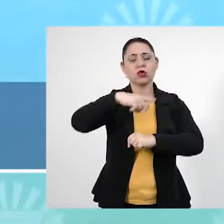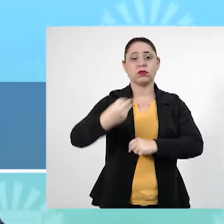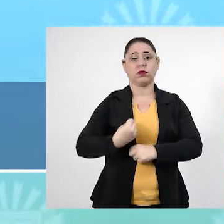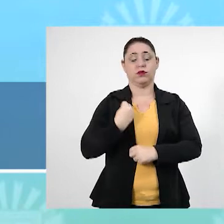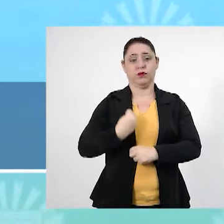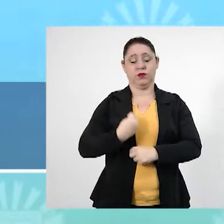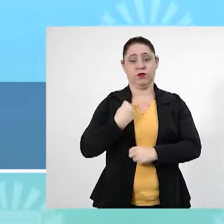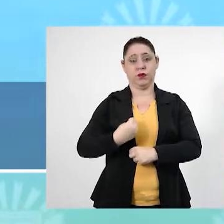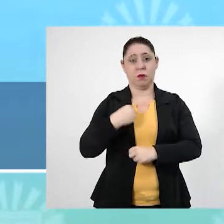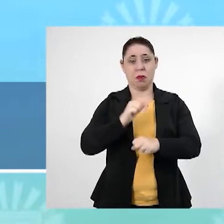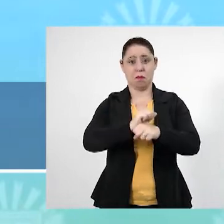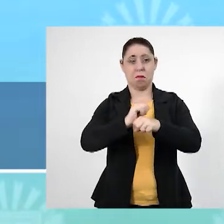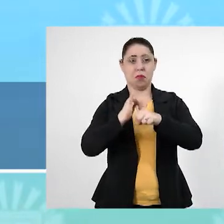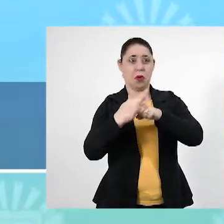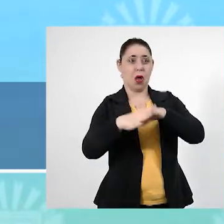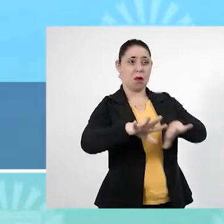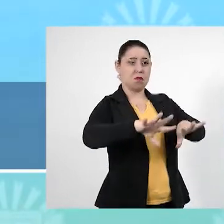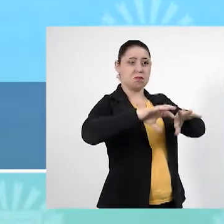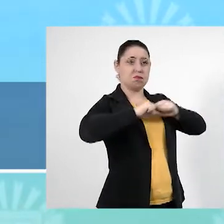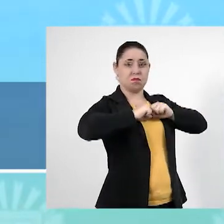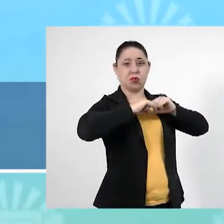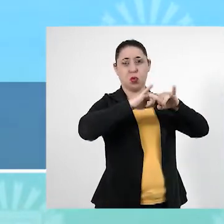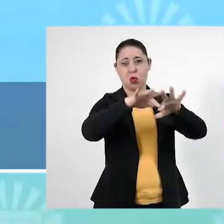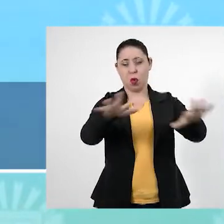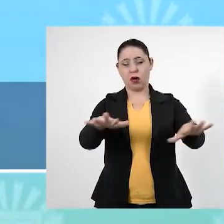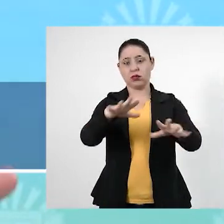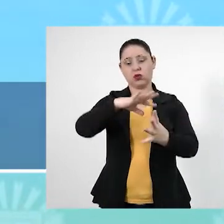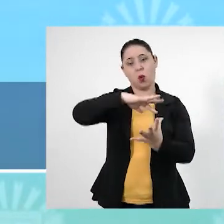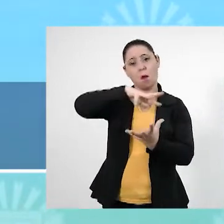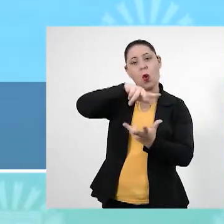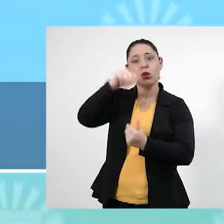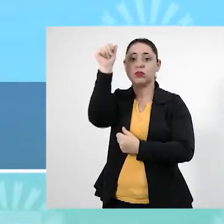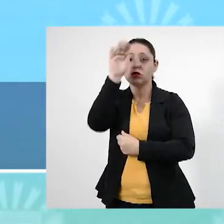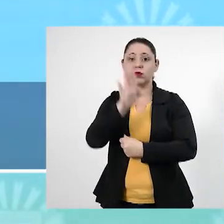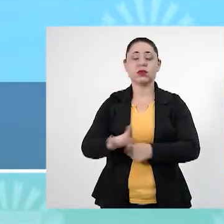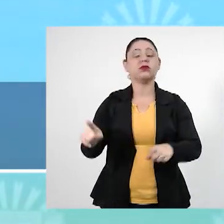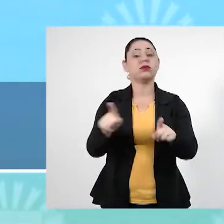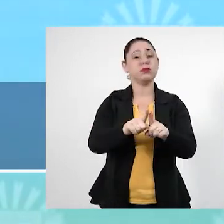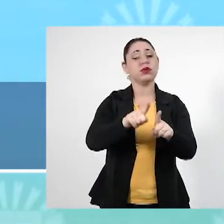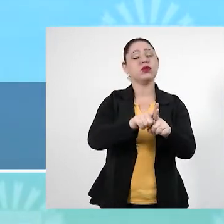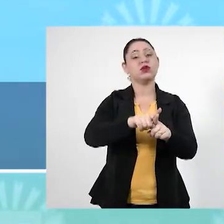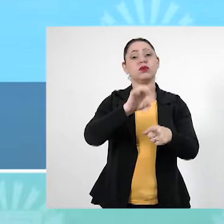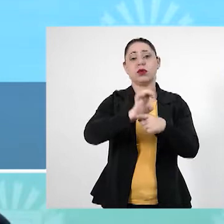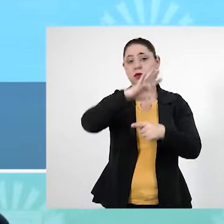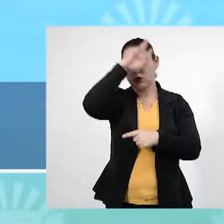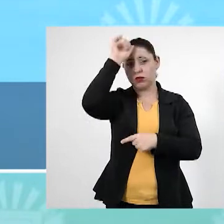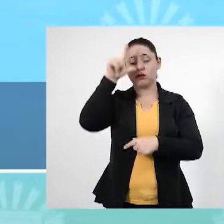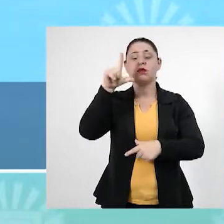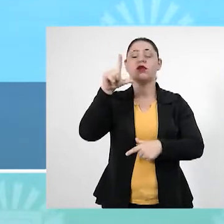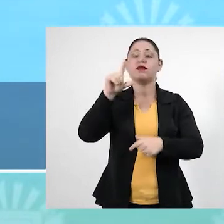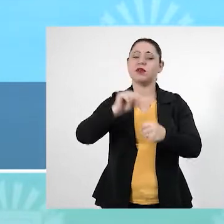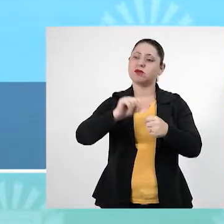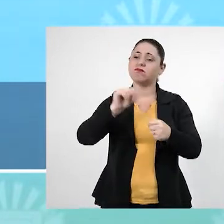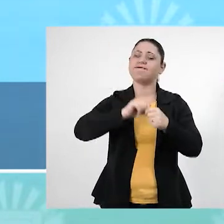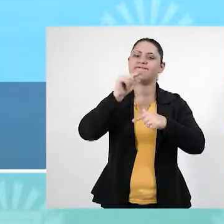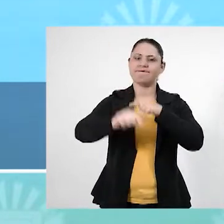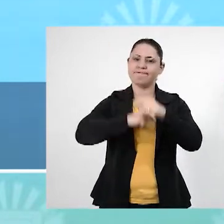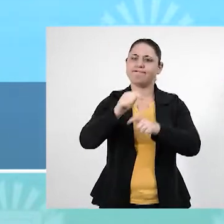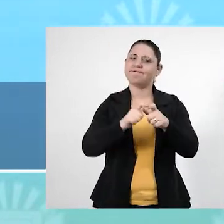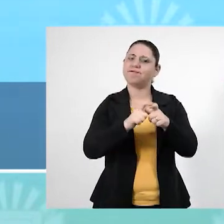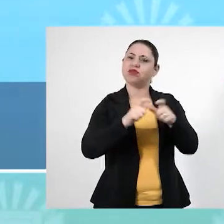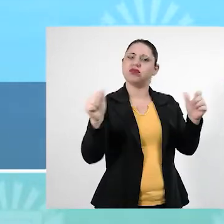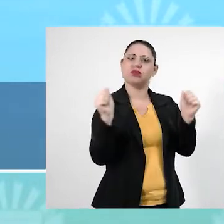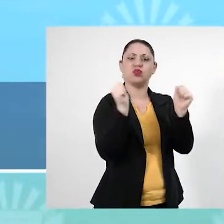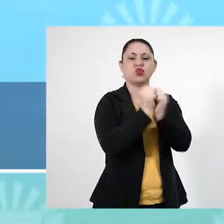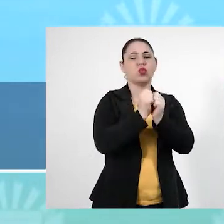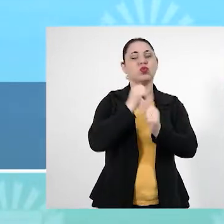muito difícil que todos estão vivendo, atual, com a pandemia, não só no Brasil, no mundo inteiro. E o Mato Grosso do Sul tem